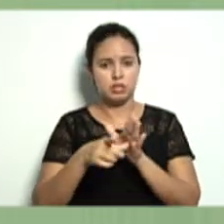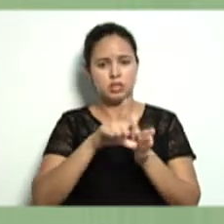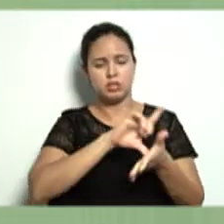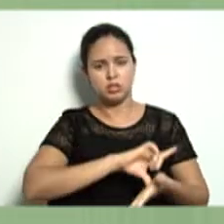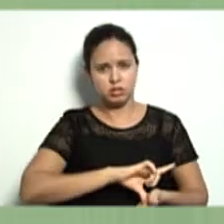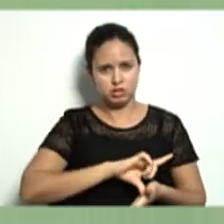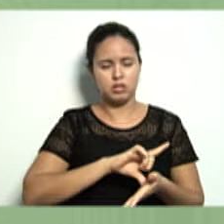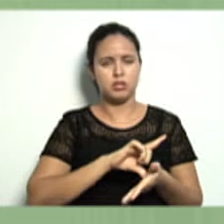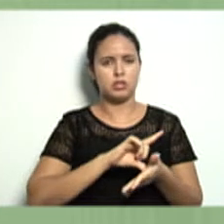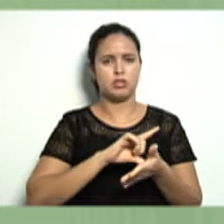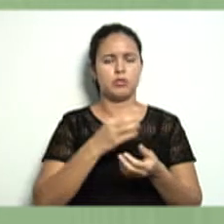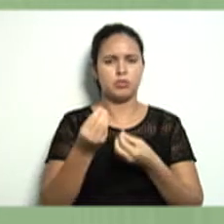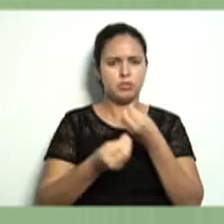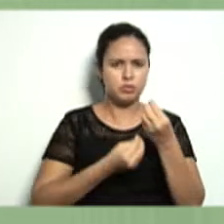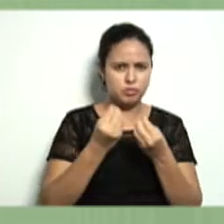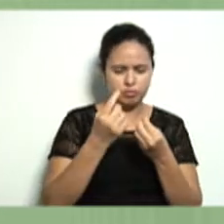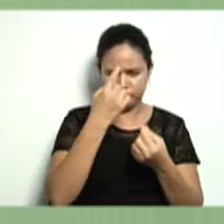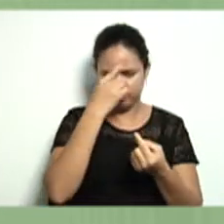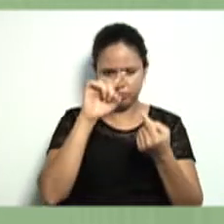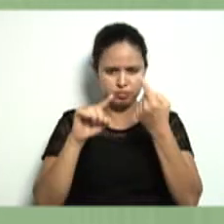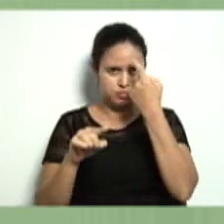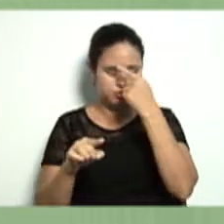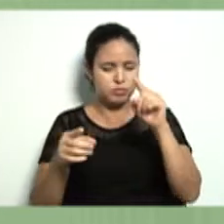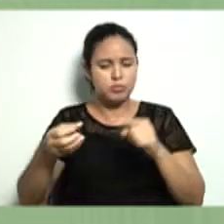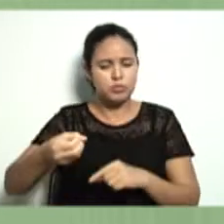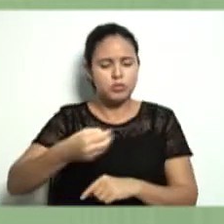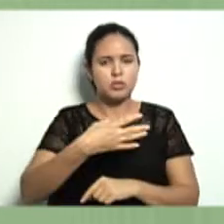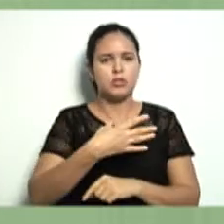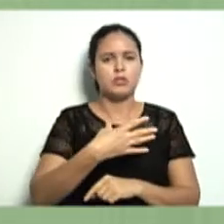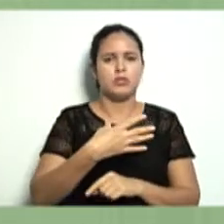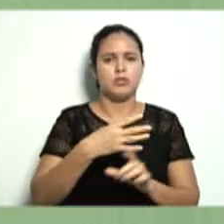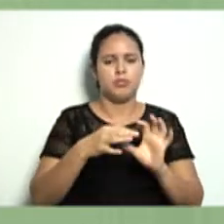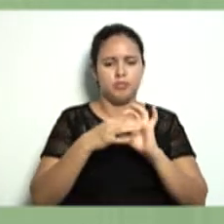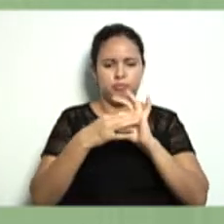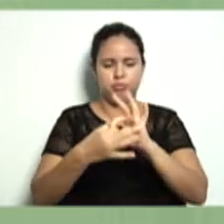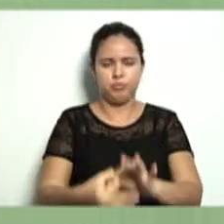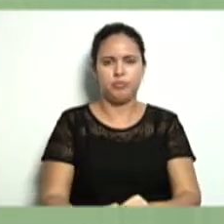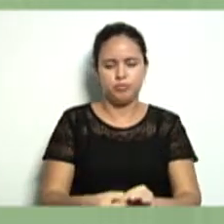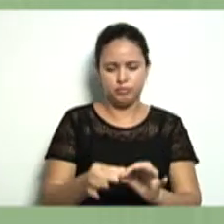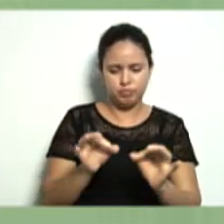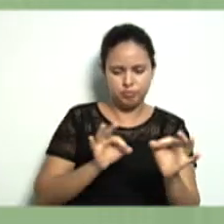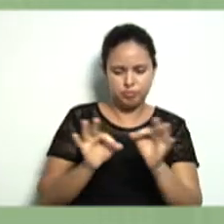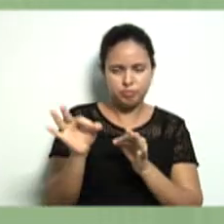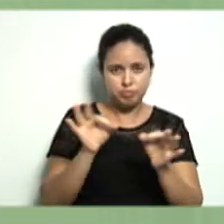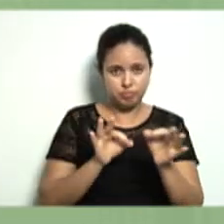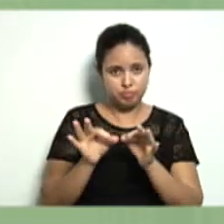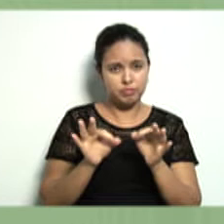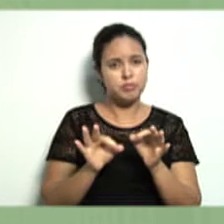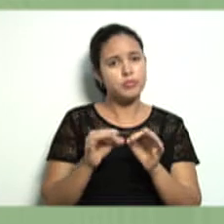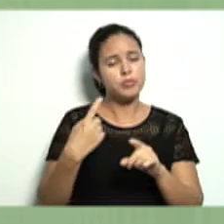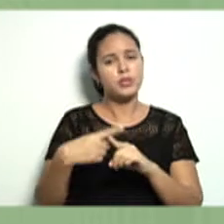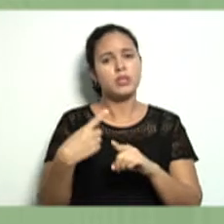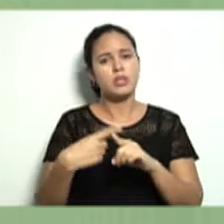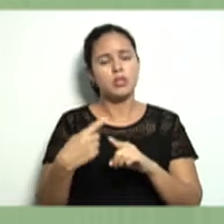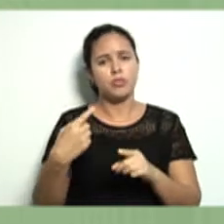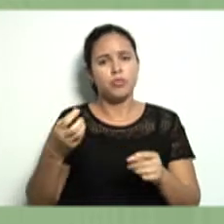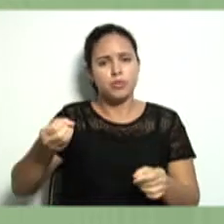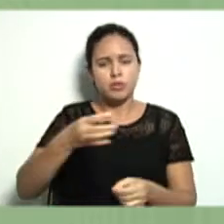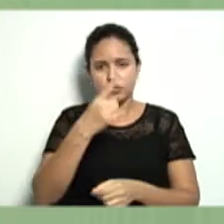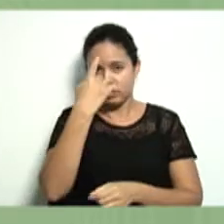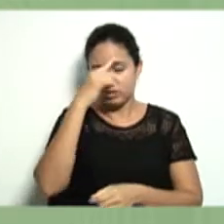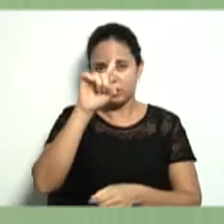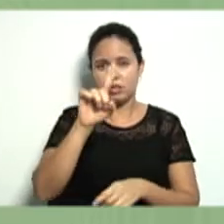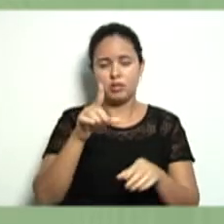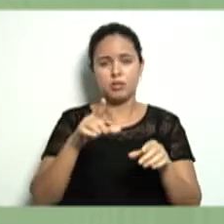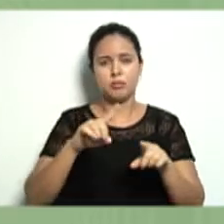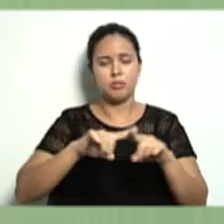antecipar as coisas, ter novas ideias. Está relacionado ao planejamento também, porque eu tenho novas ideias, mas eu vou